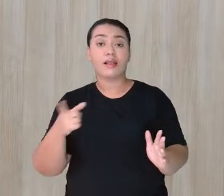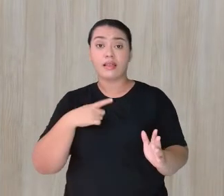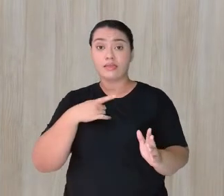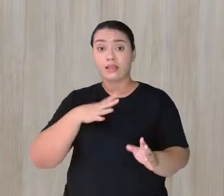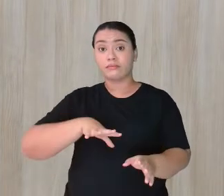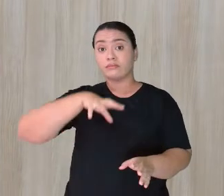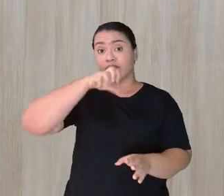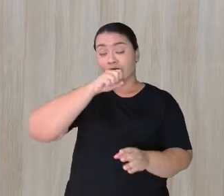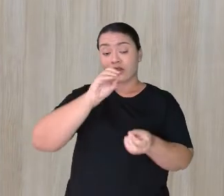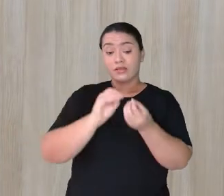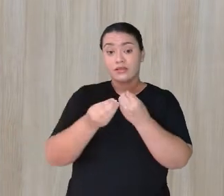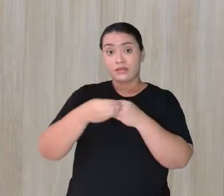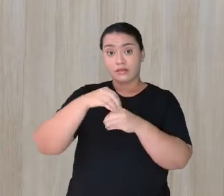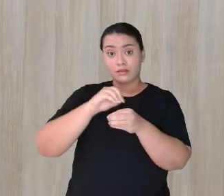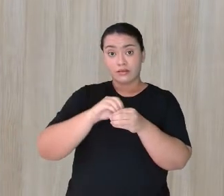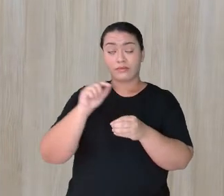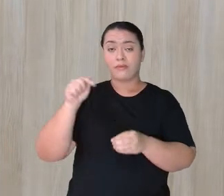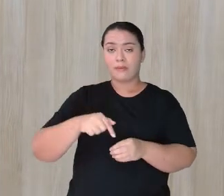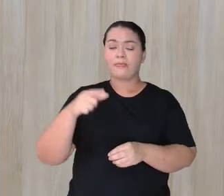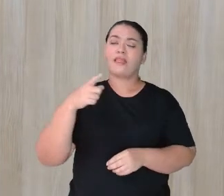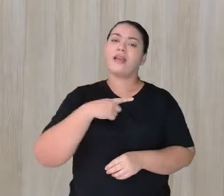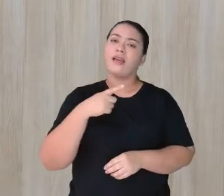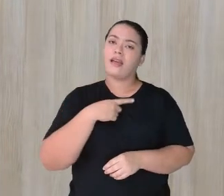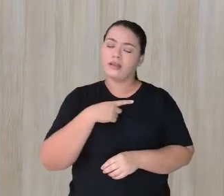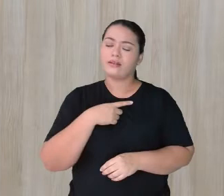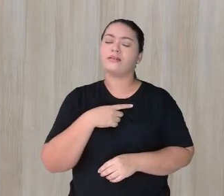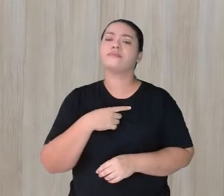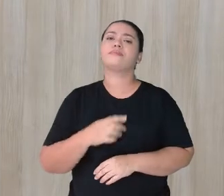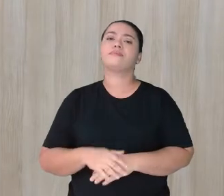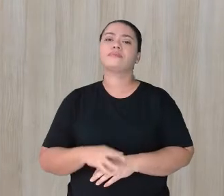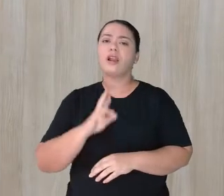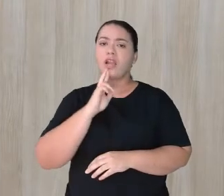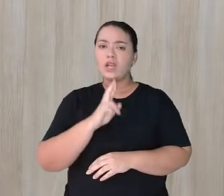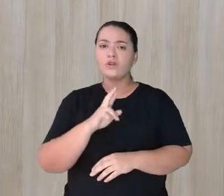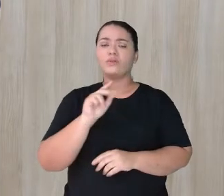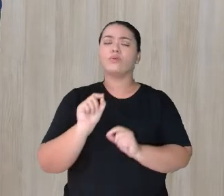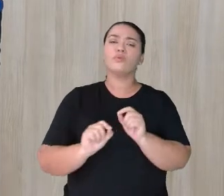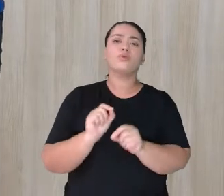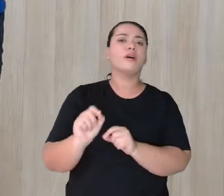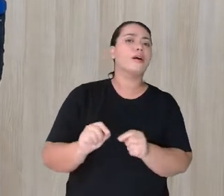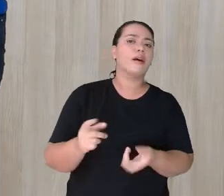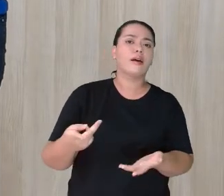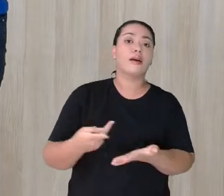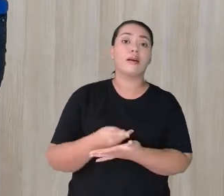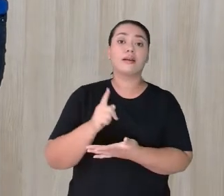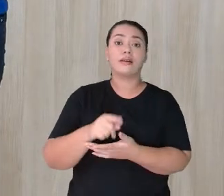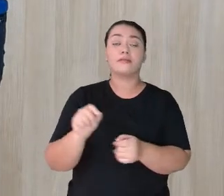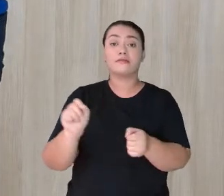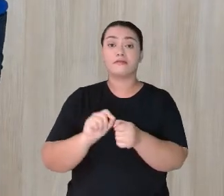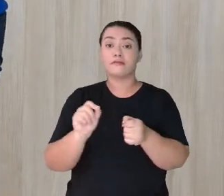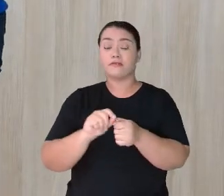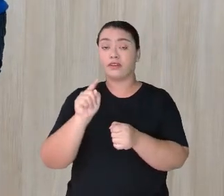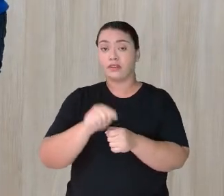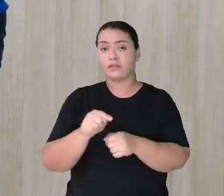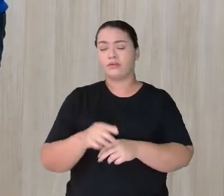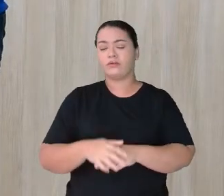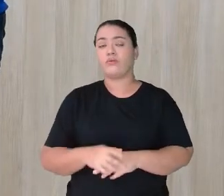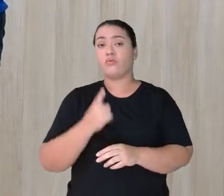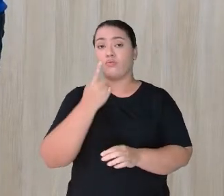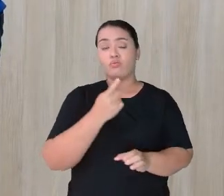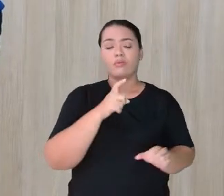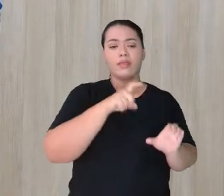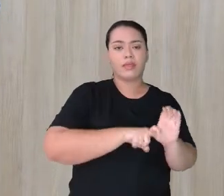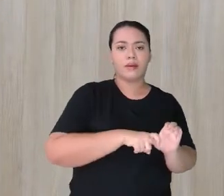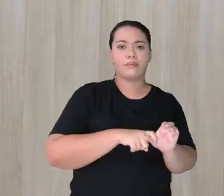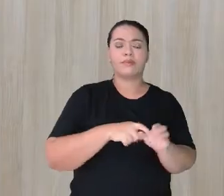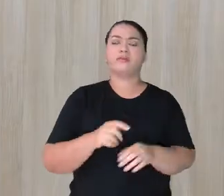respiração celular, existe os resíduos, os resultados do que foi fabricado ali. E um vai dependendo do